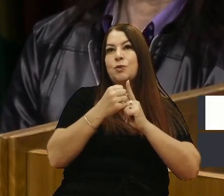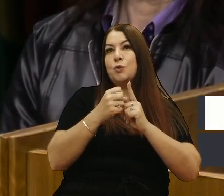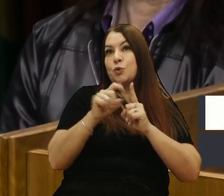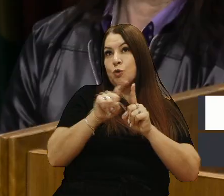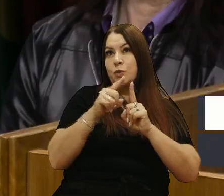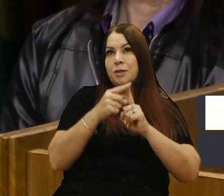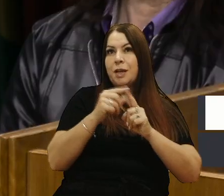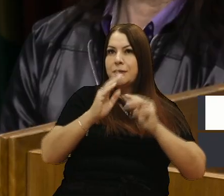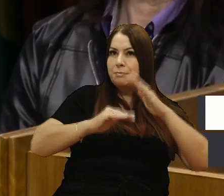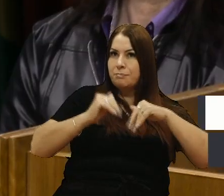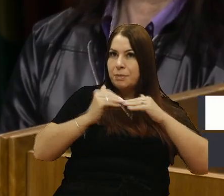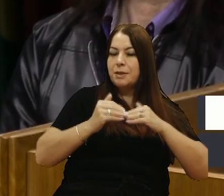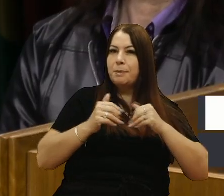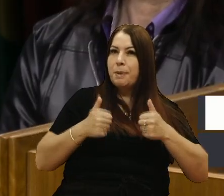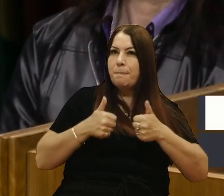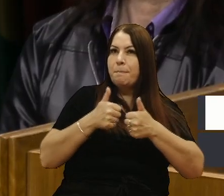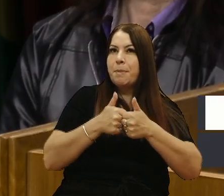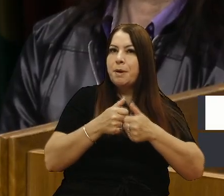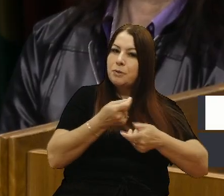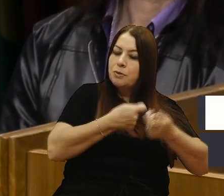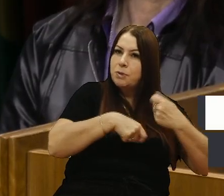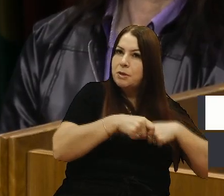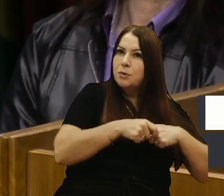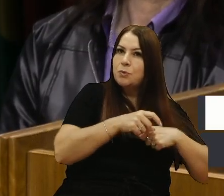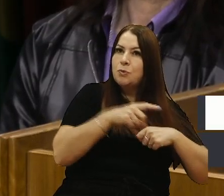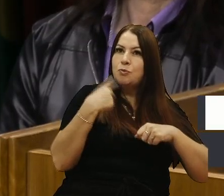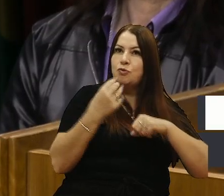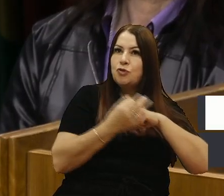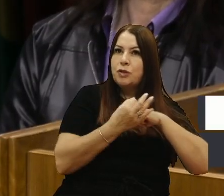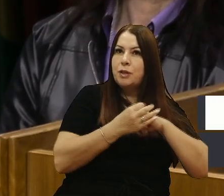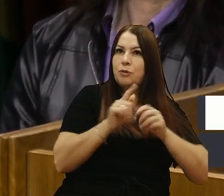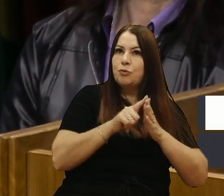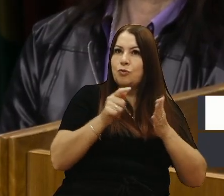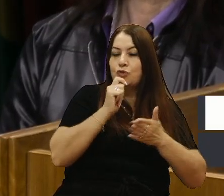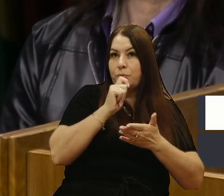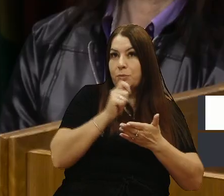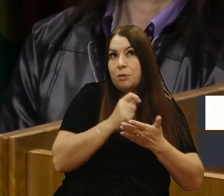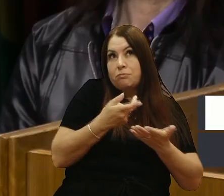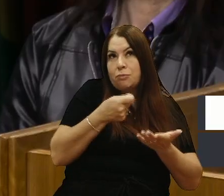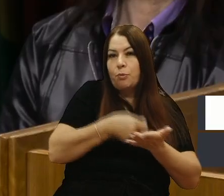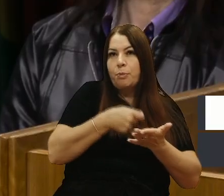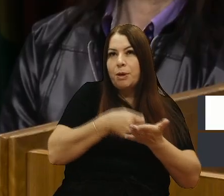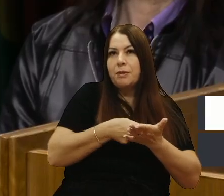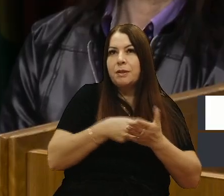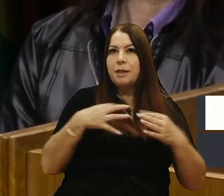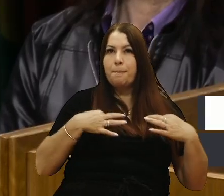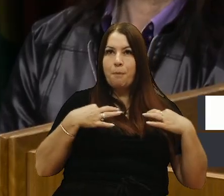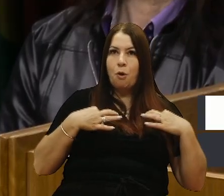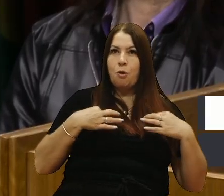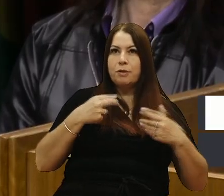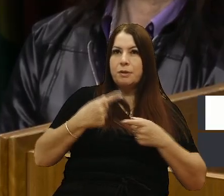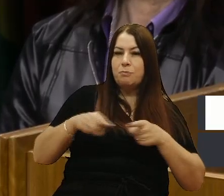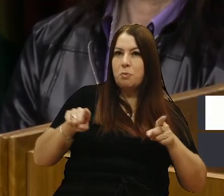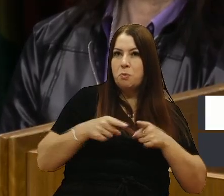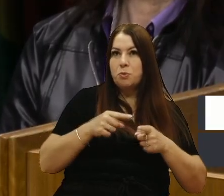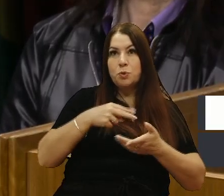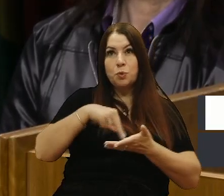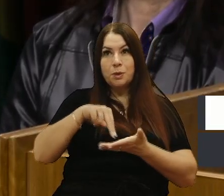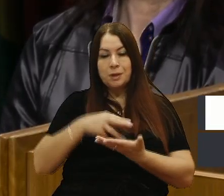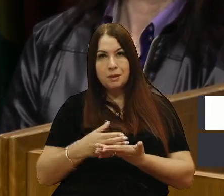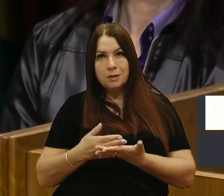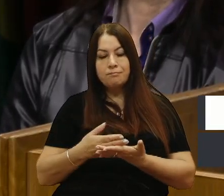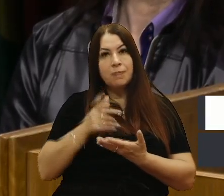sociais aplicadas estão mais próximos da administração, do direito, do jornalismo, do que obrigatoriamente da moda, da música ou da dança.